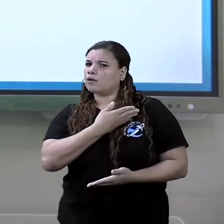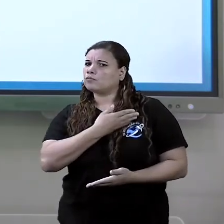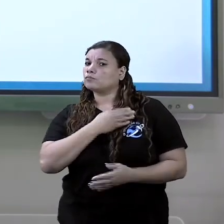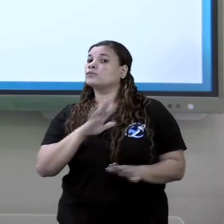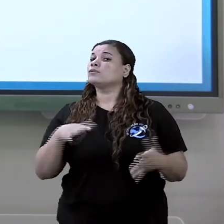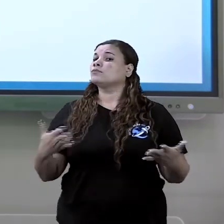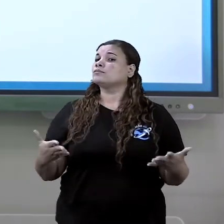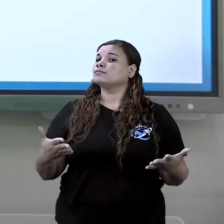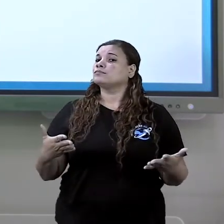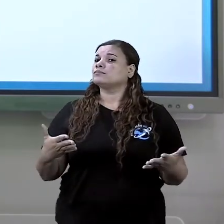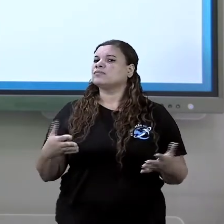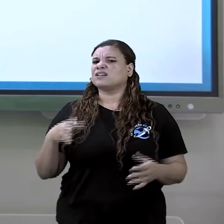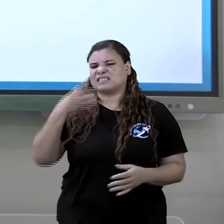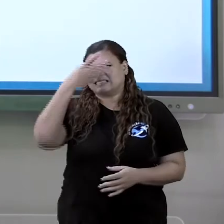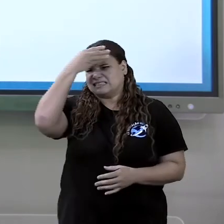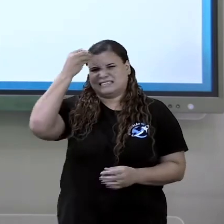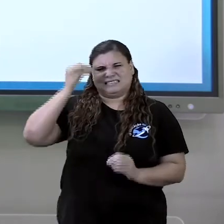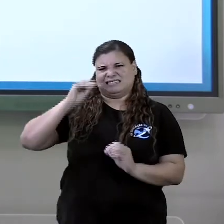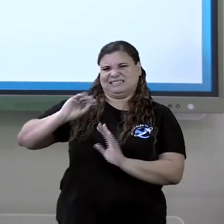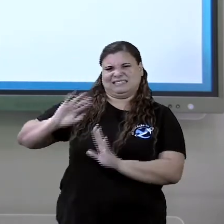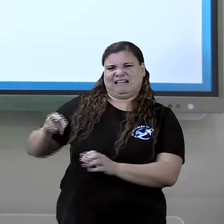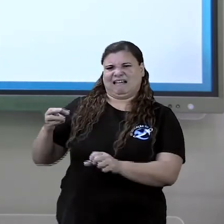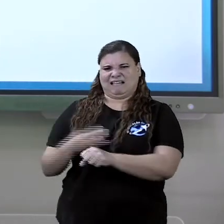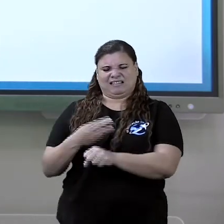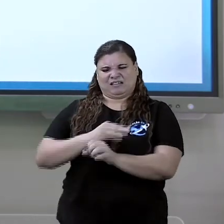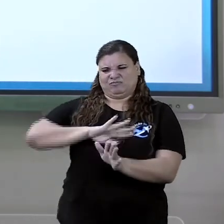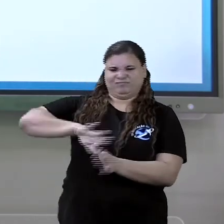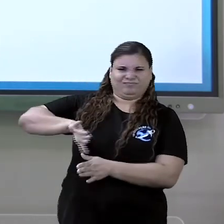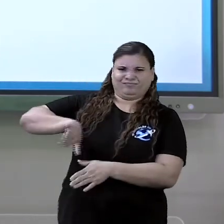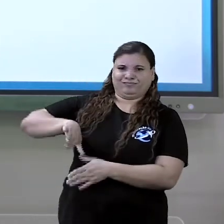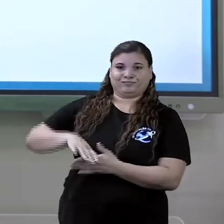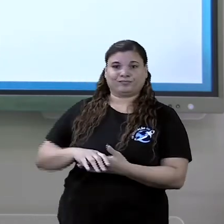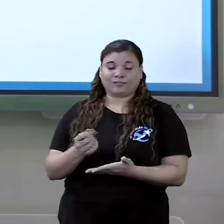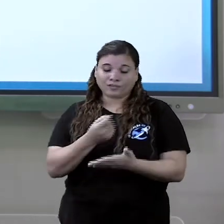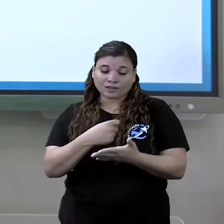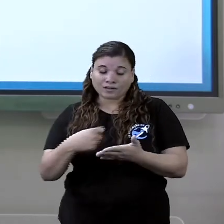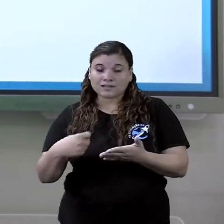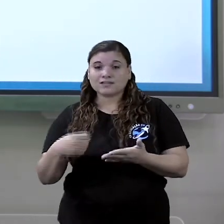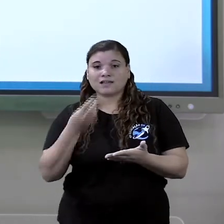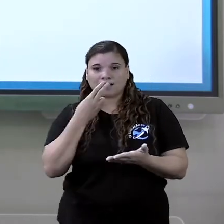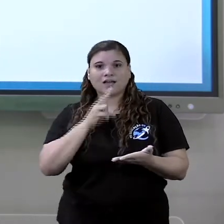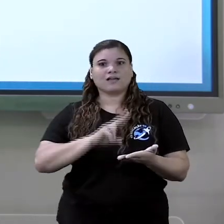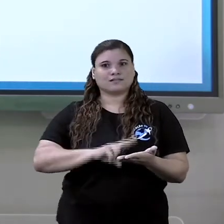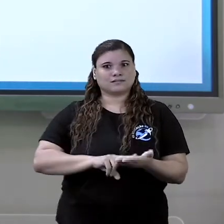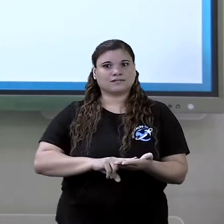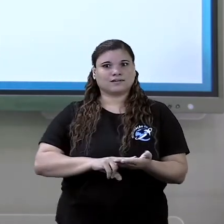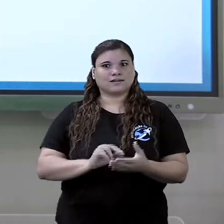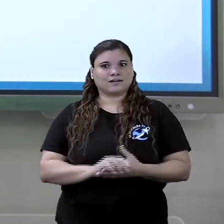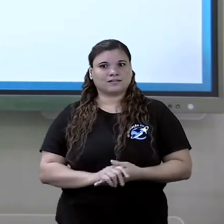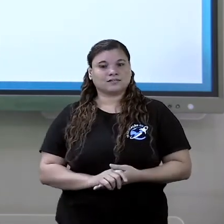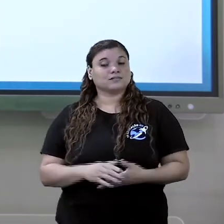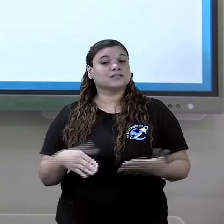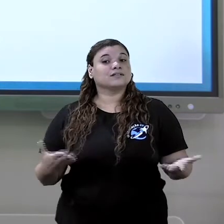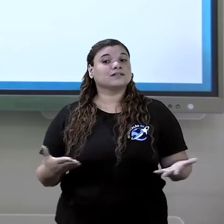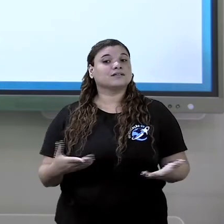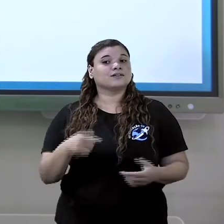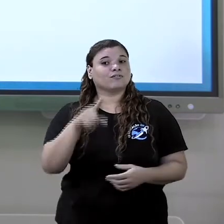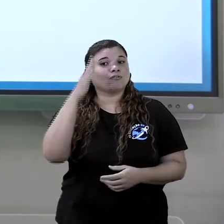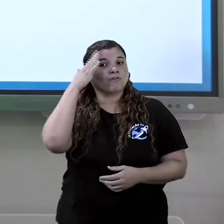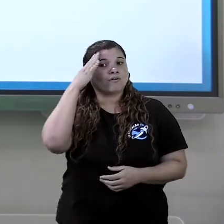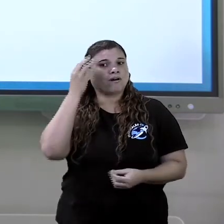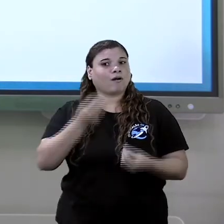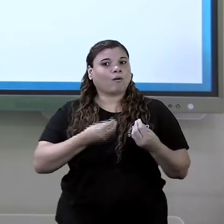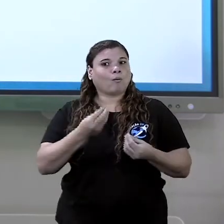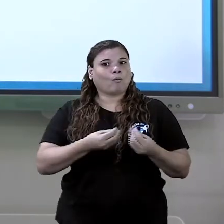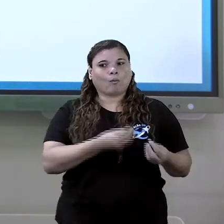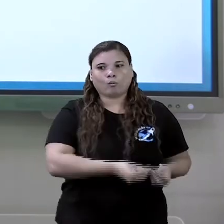por um momento. Escreva uma carta para o seu amigo. Será que você sabe como essa carta irá chegar